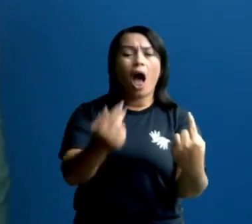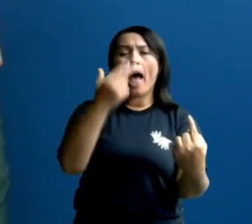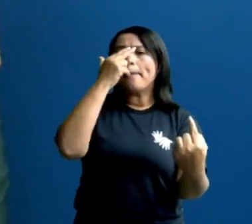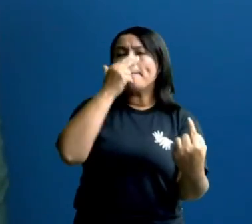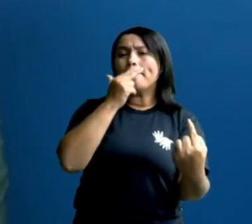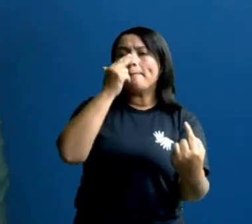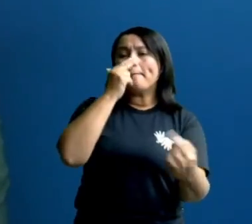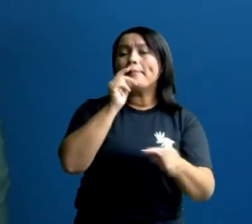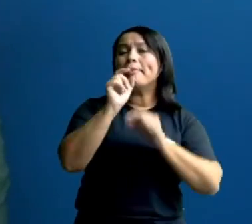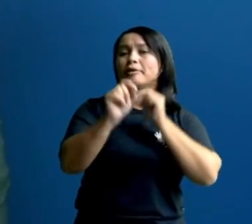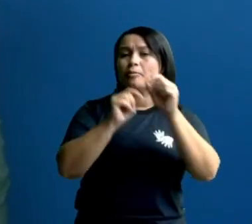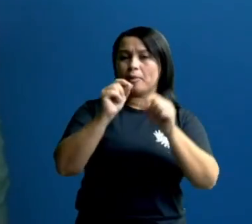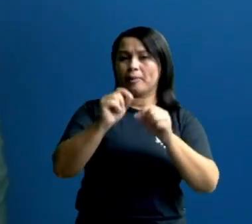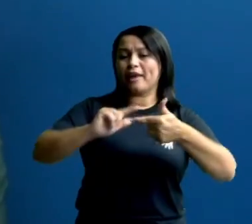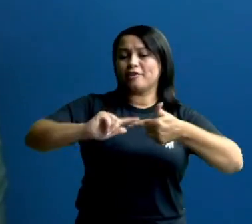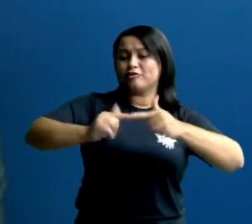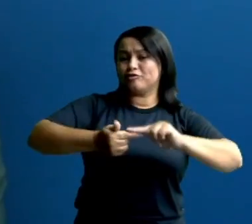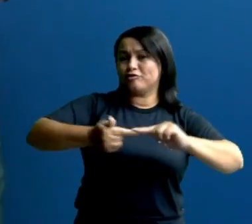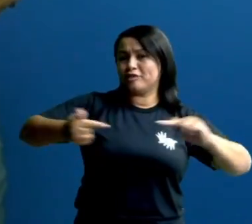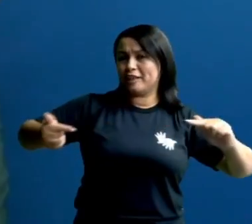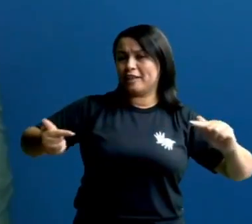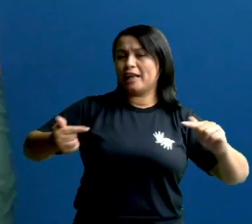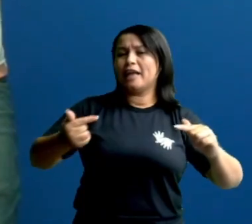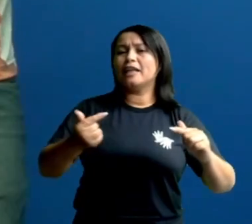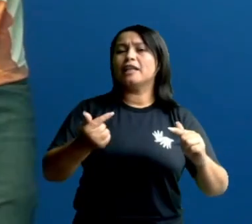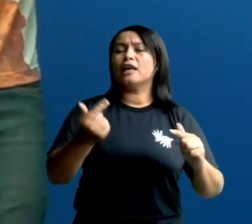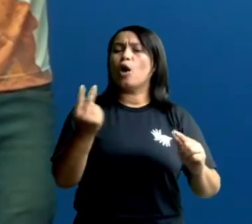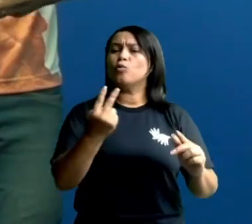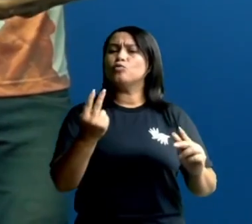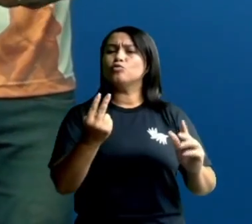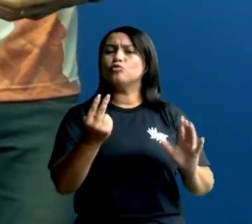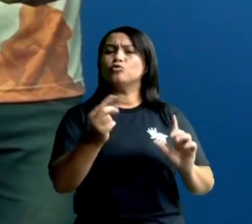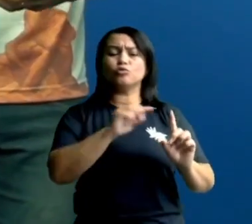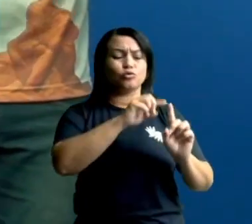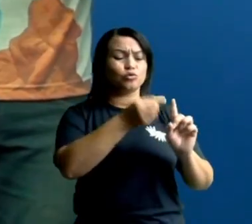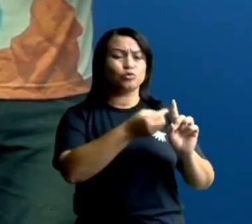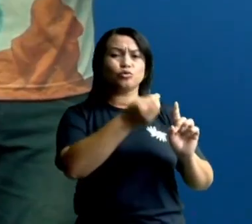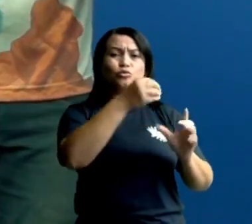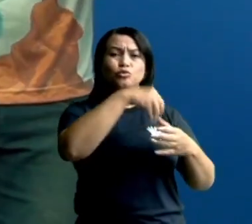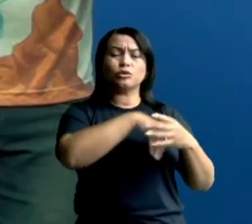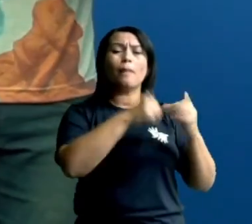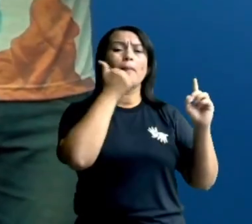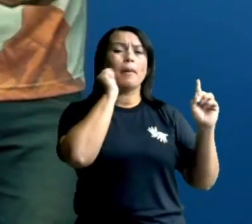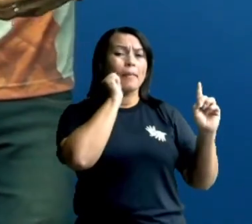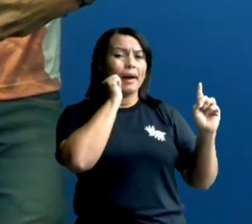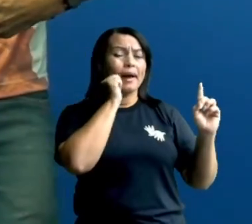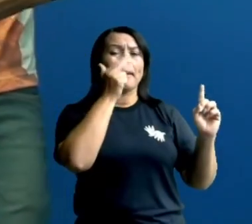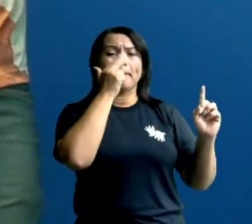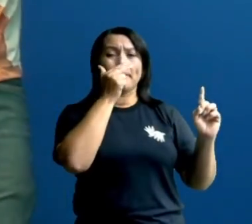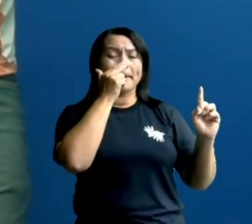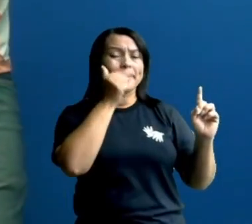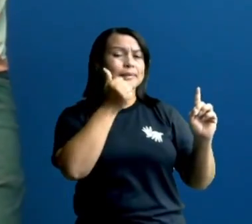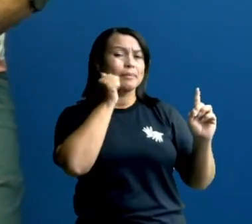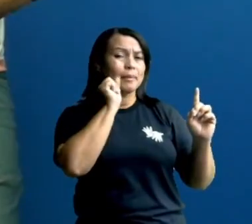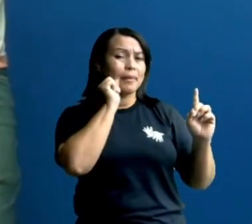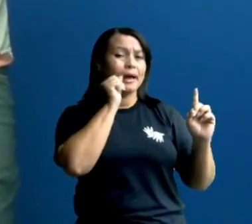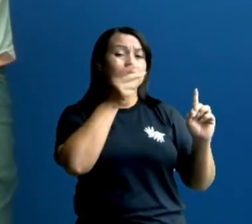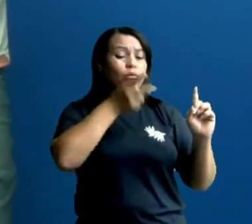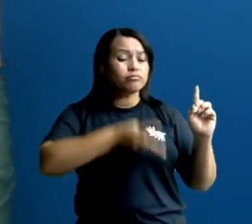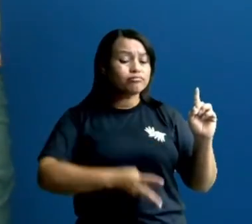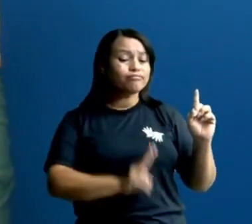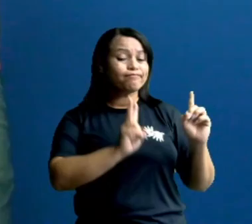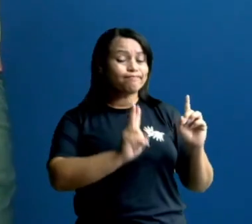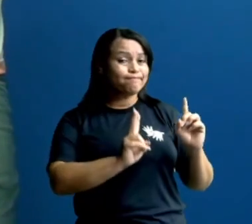genéticas. Eles foram gerados no mesmo ventre, né? Possuem a mesma mãe, foram gerados ao